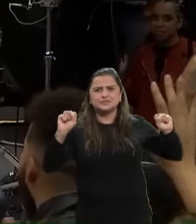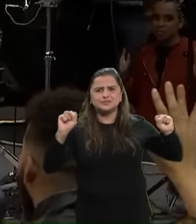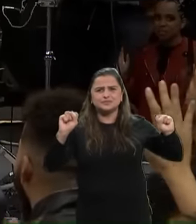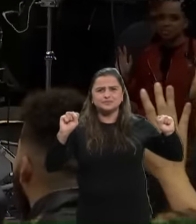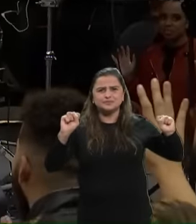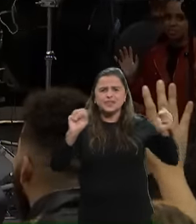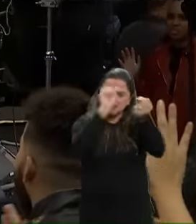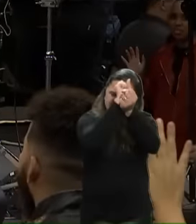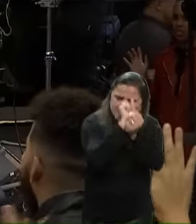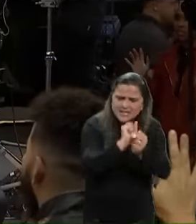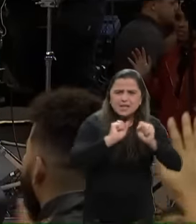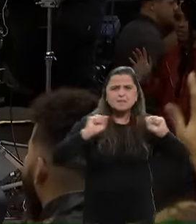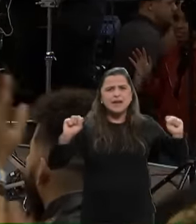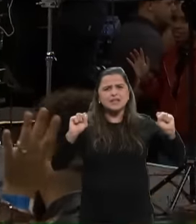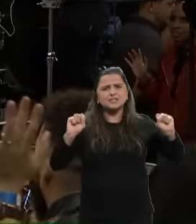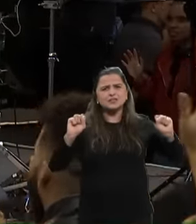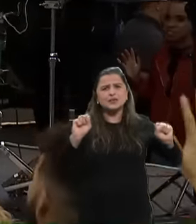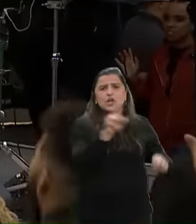Você